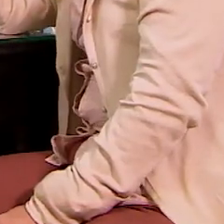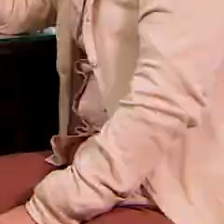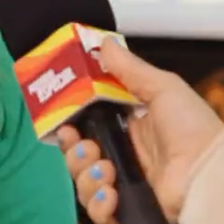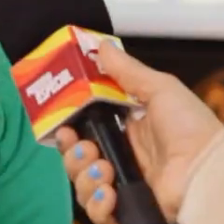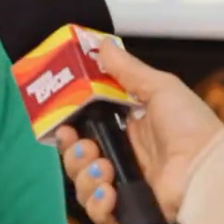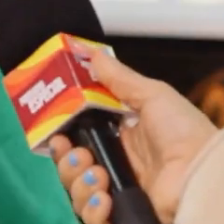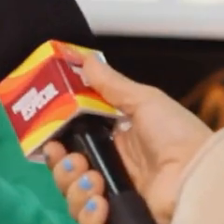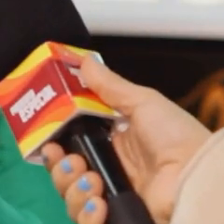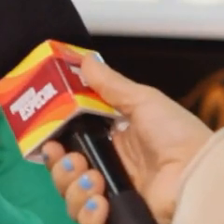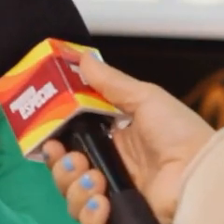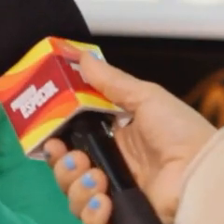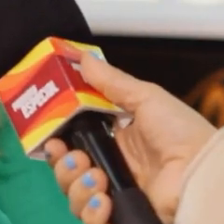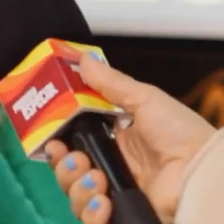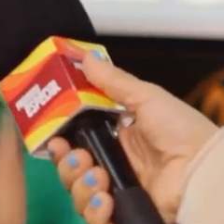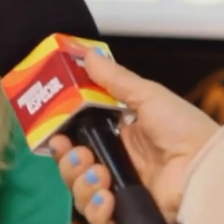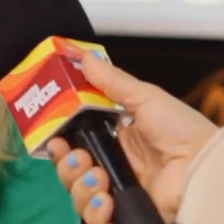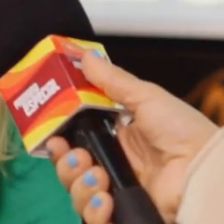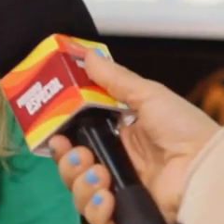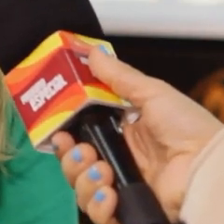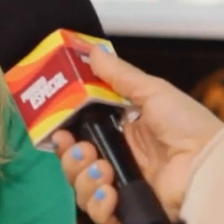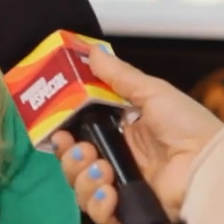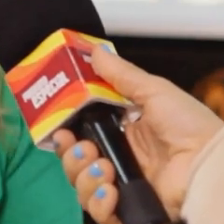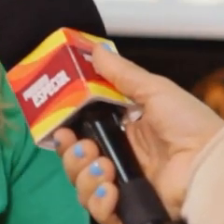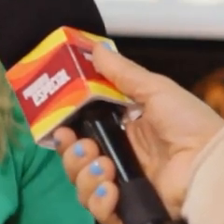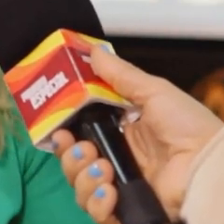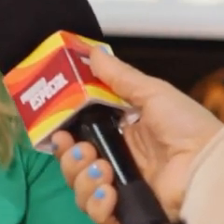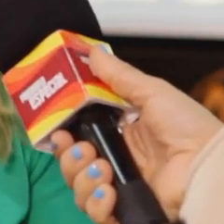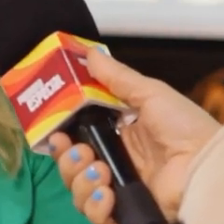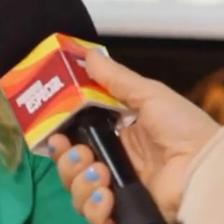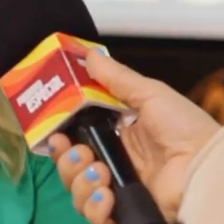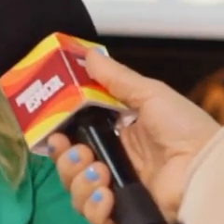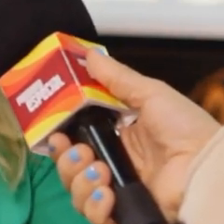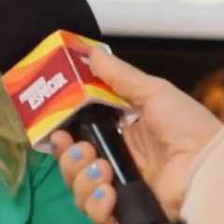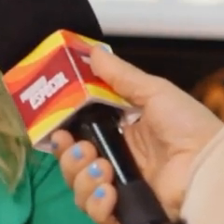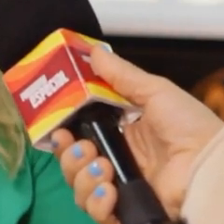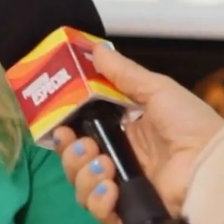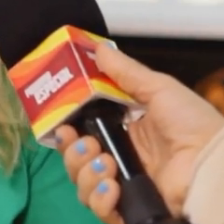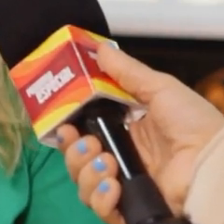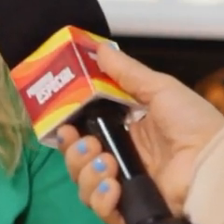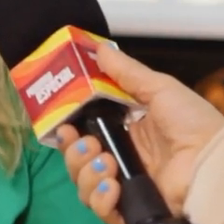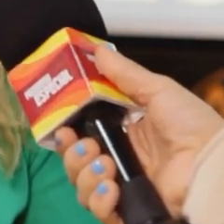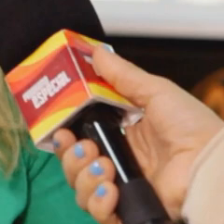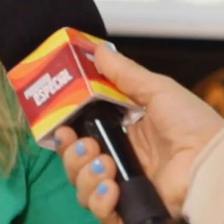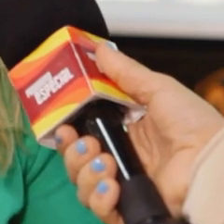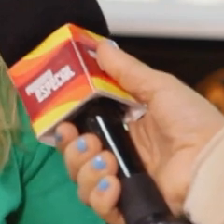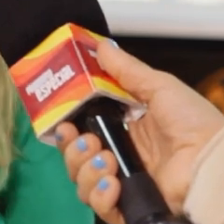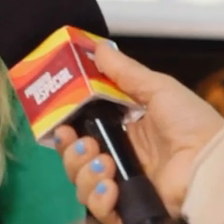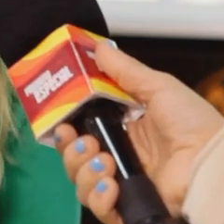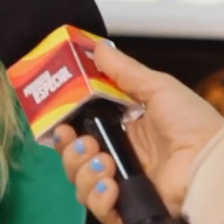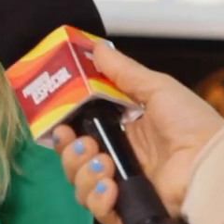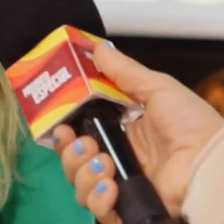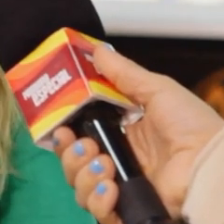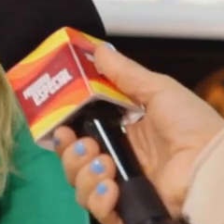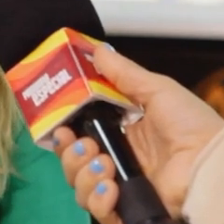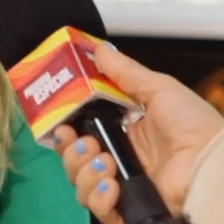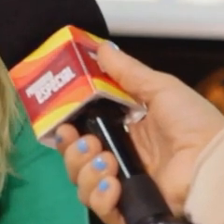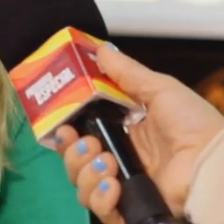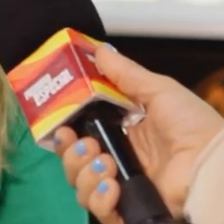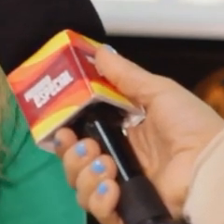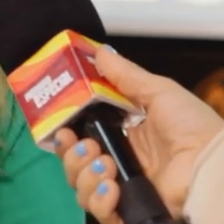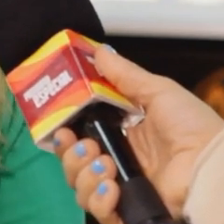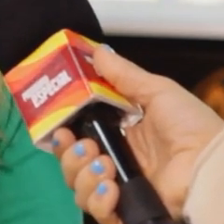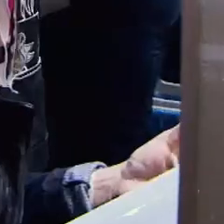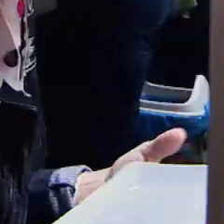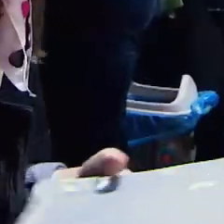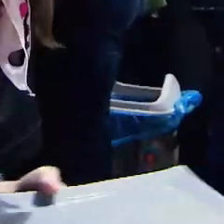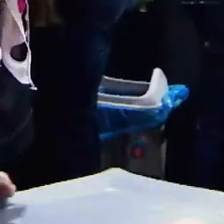né? Então, quando a gente morrer, todo mundo vai ser a mesma coisa. Então, é isso que significa. É o sentido de igualdade de todas